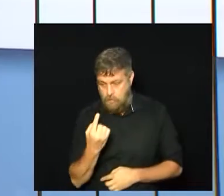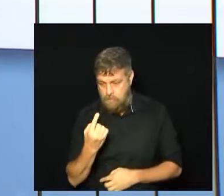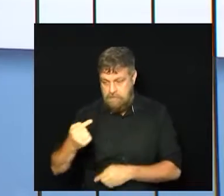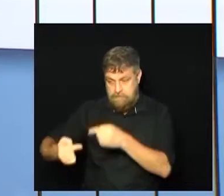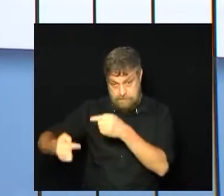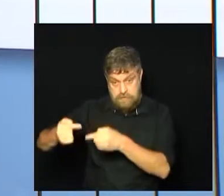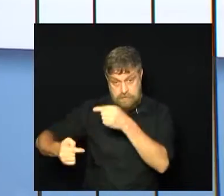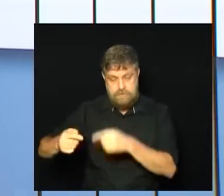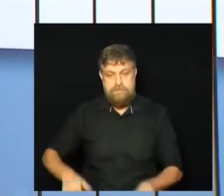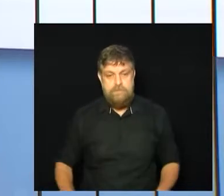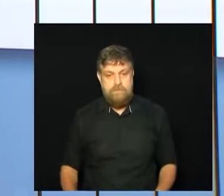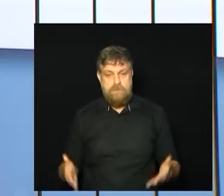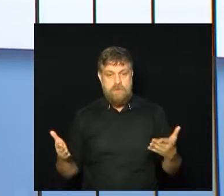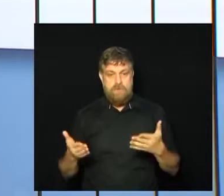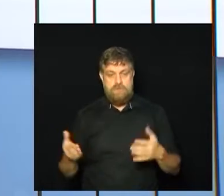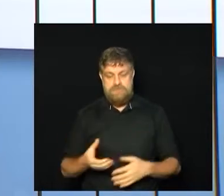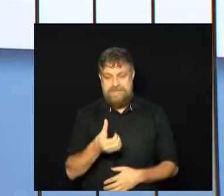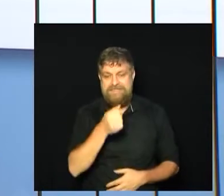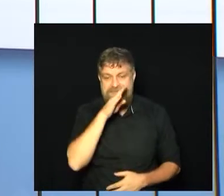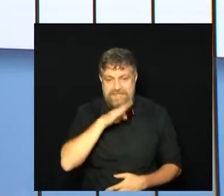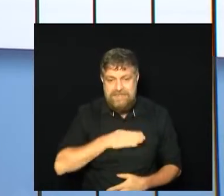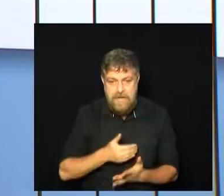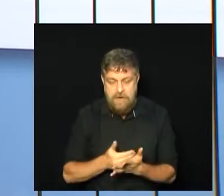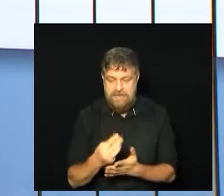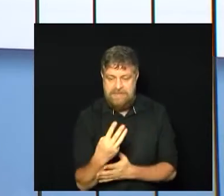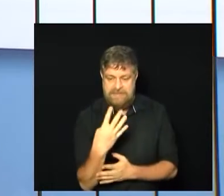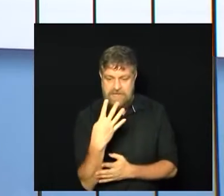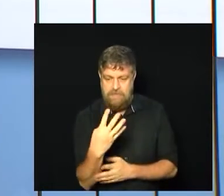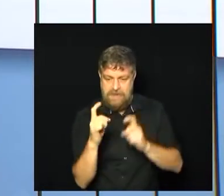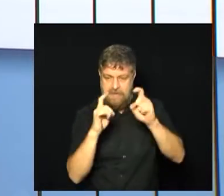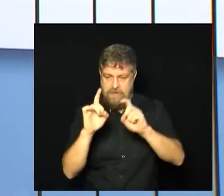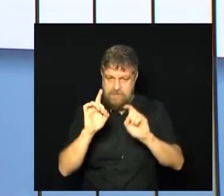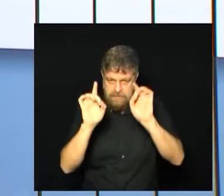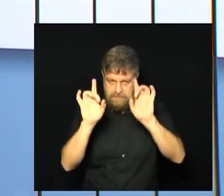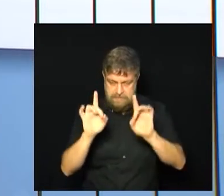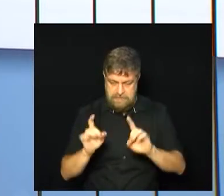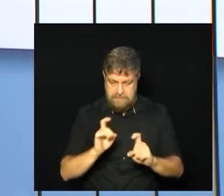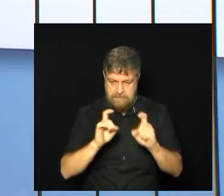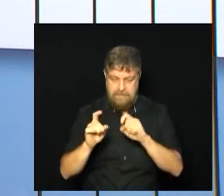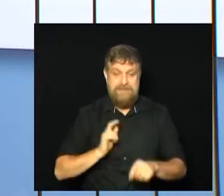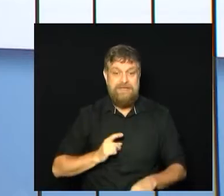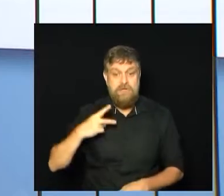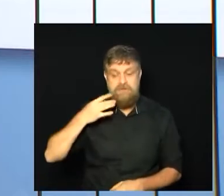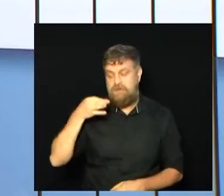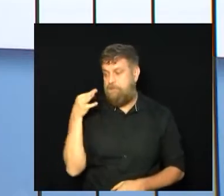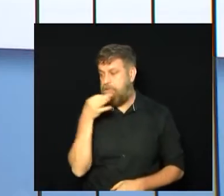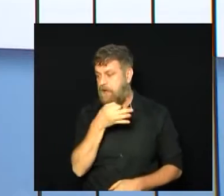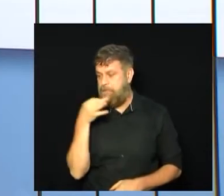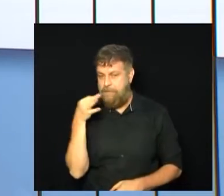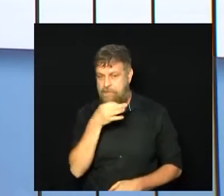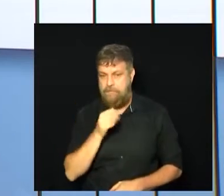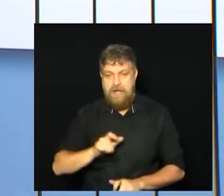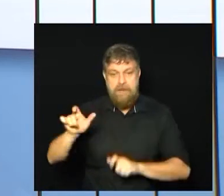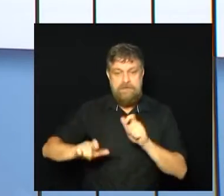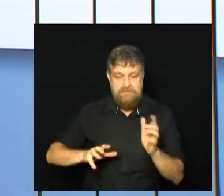tem a abertura da 34ª reunião ordinária com o momento que é o comunicado de vereadores. Aqueles que